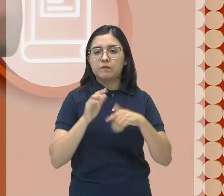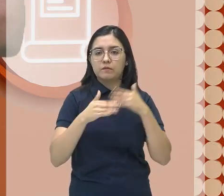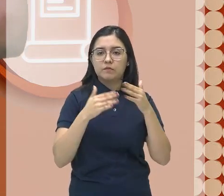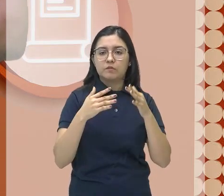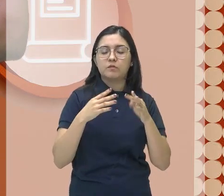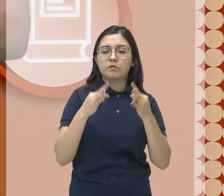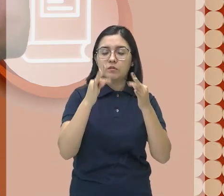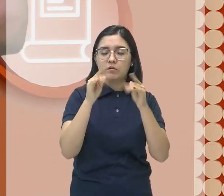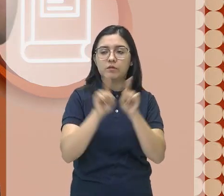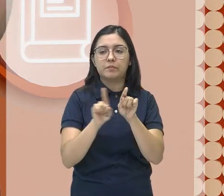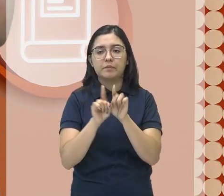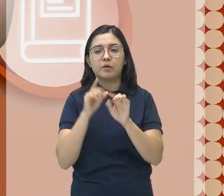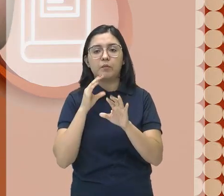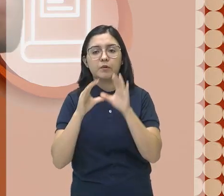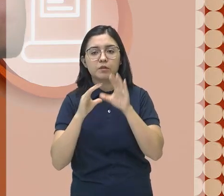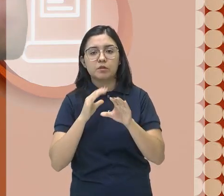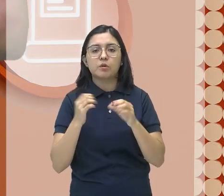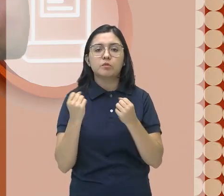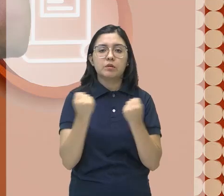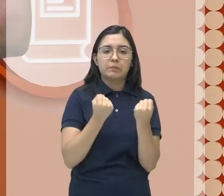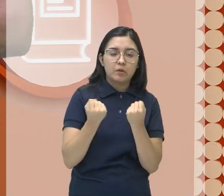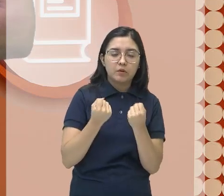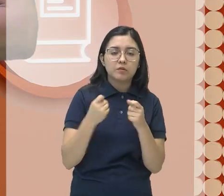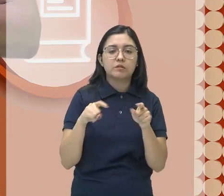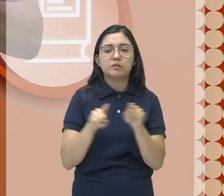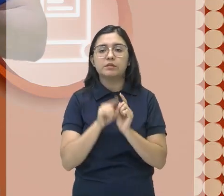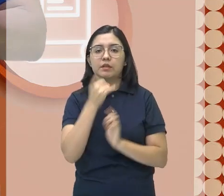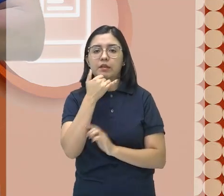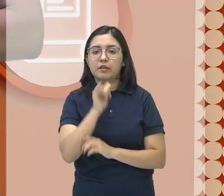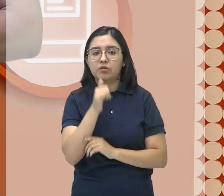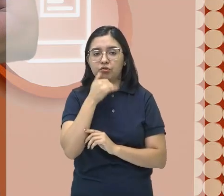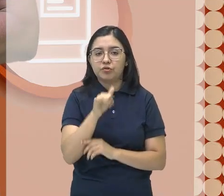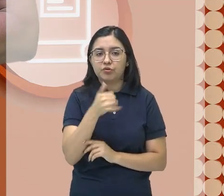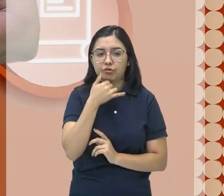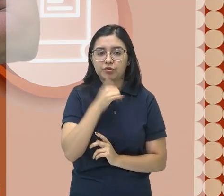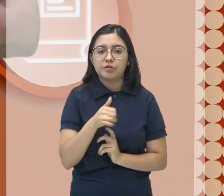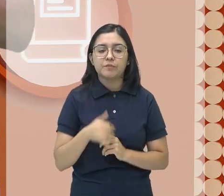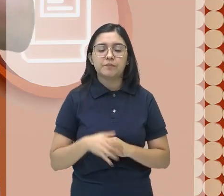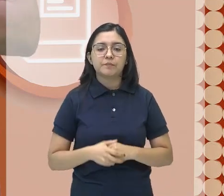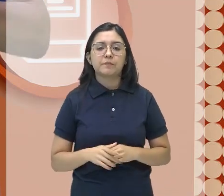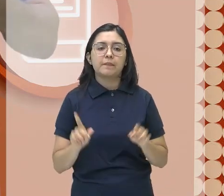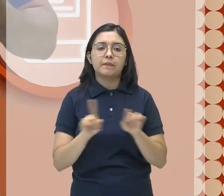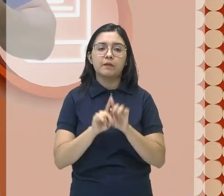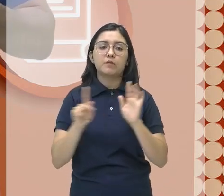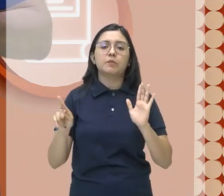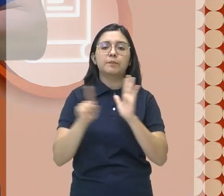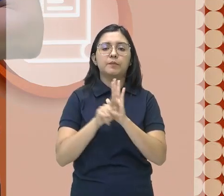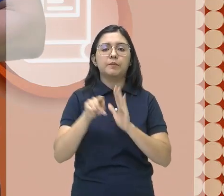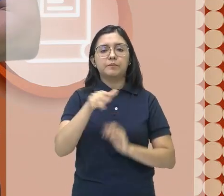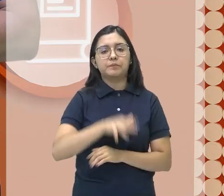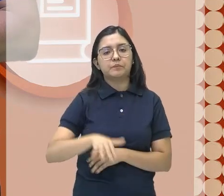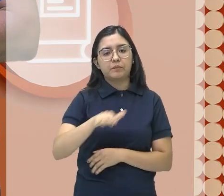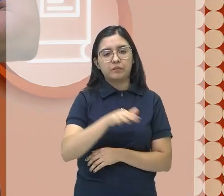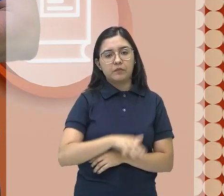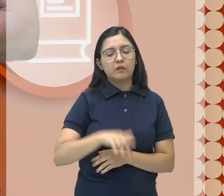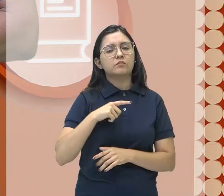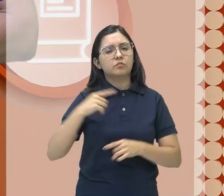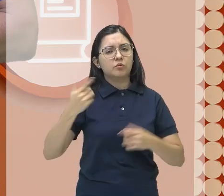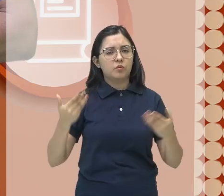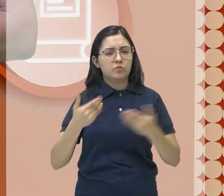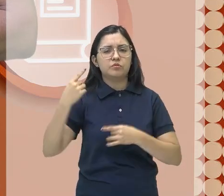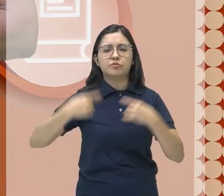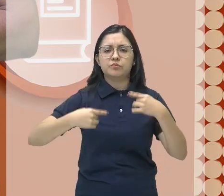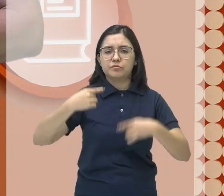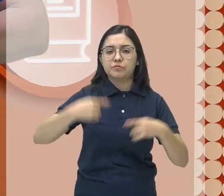da comunicação, do transporte, da energia, do próprio meio ambiente, que está tanto debatido